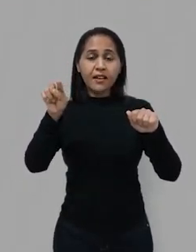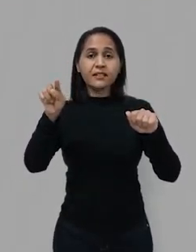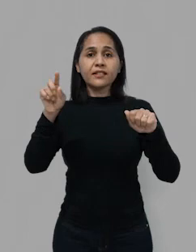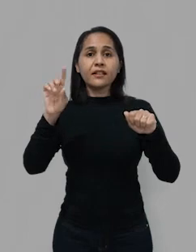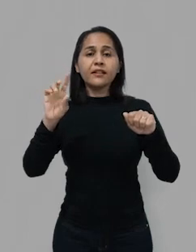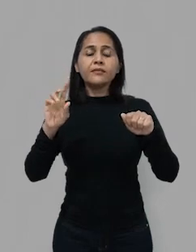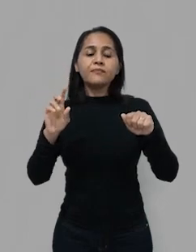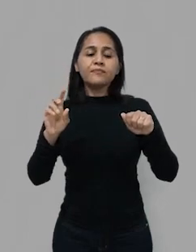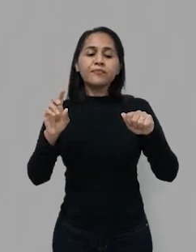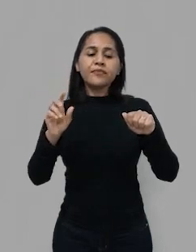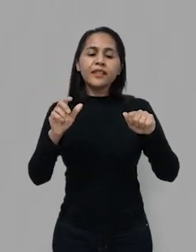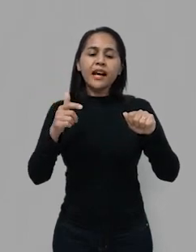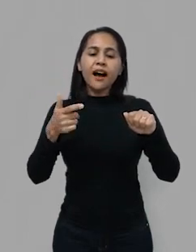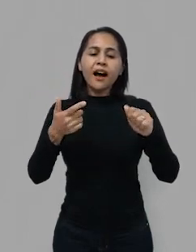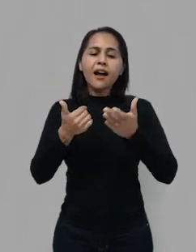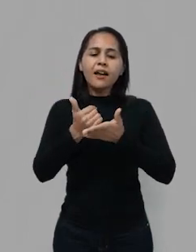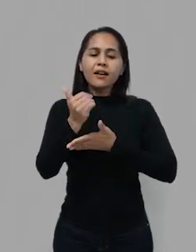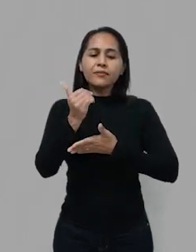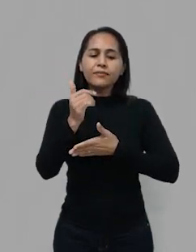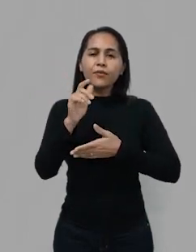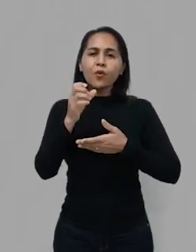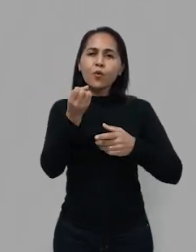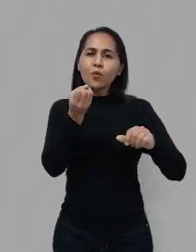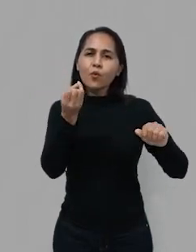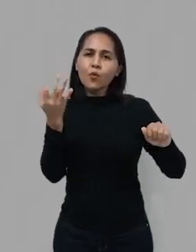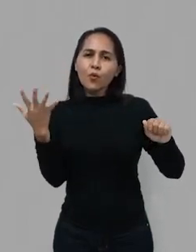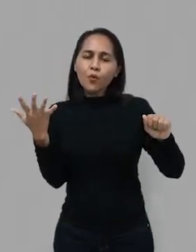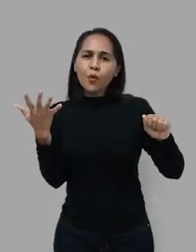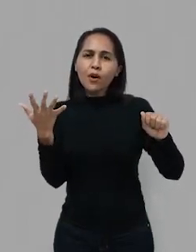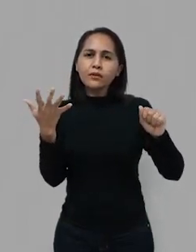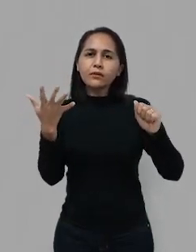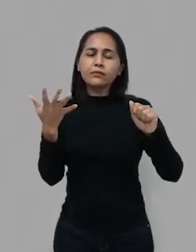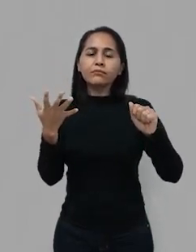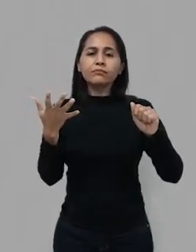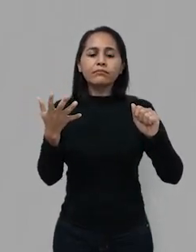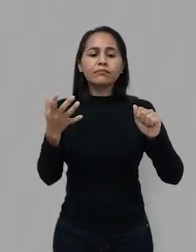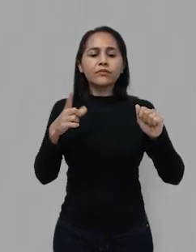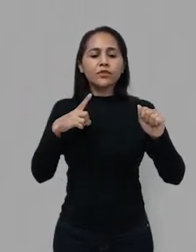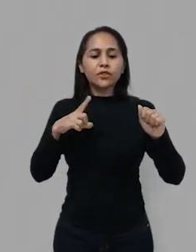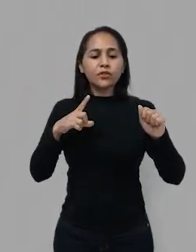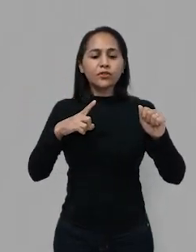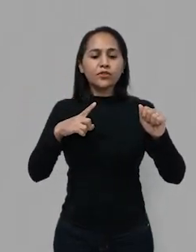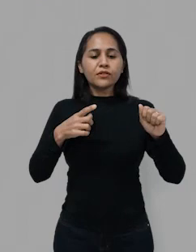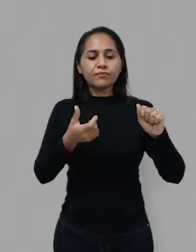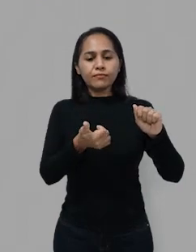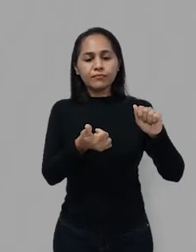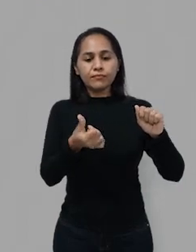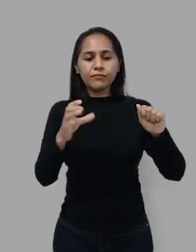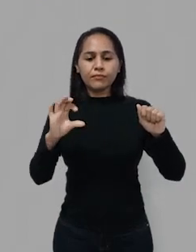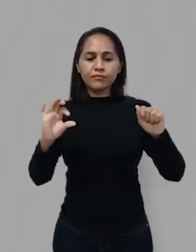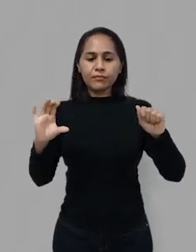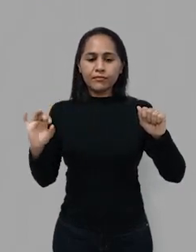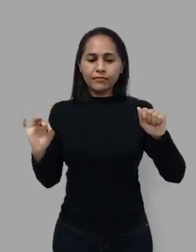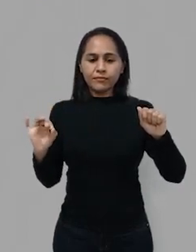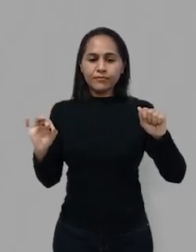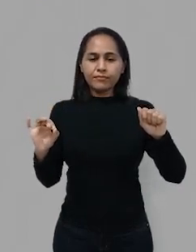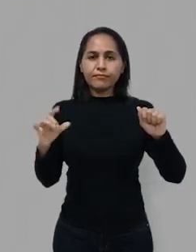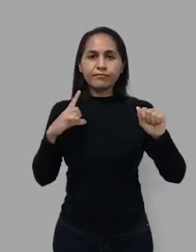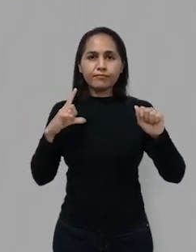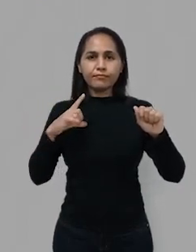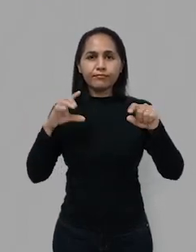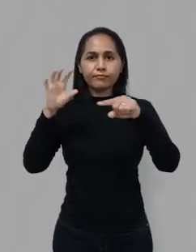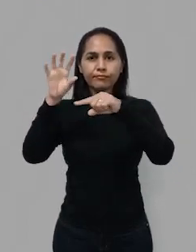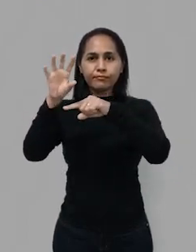a quantidade de moléculas iniciais ou dissolvidas, 600 moléculas. Então, é uma fração,